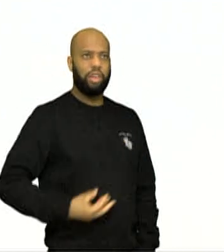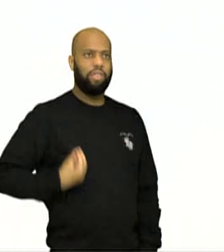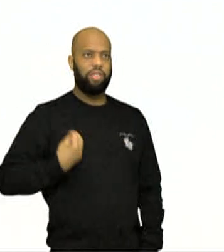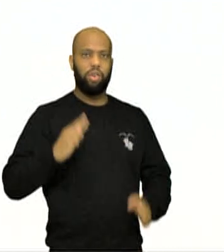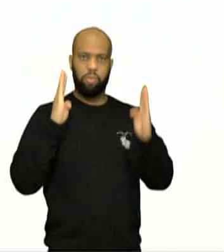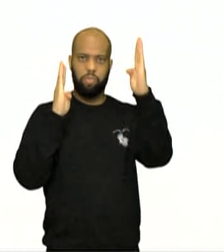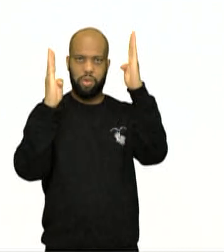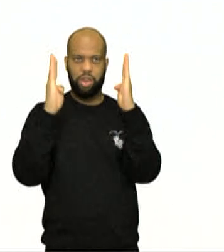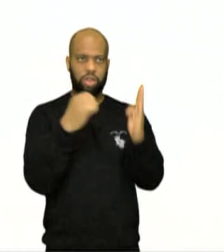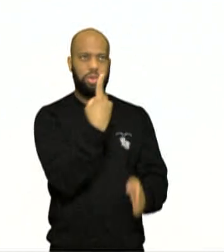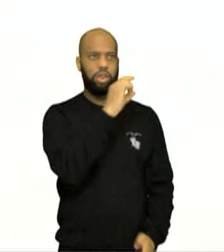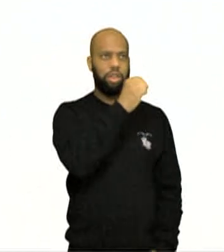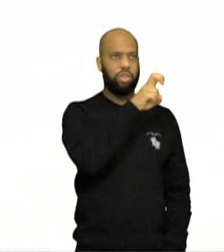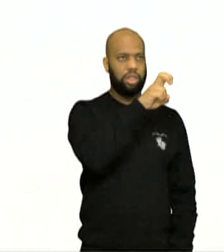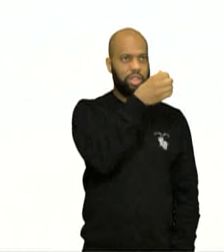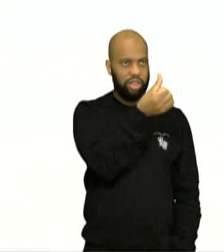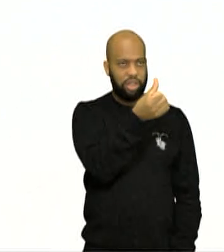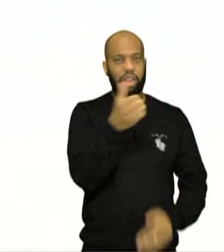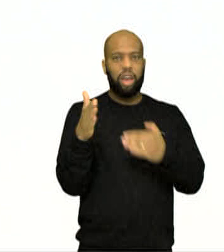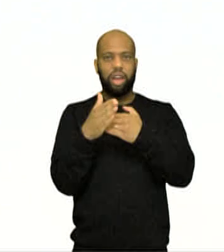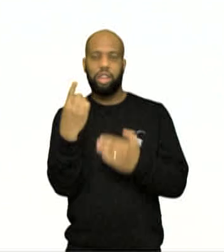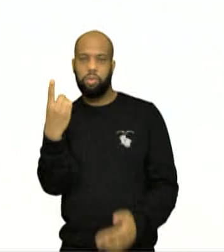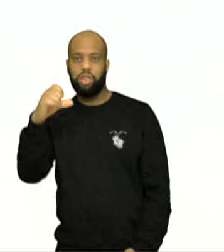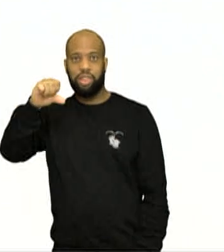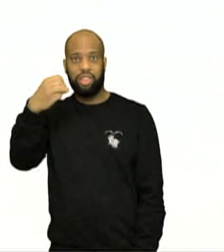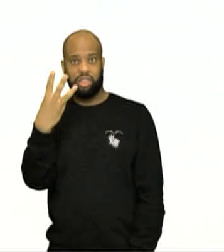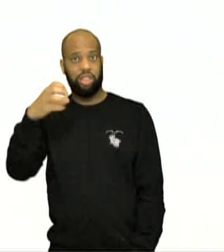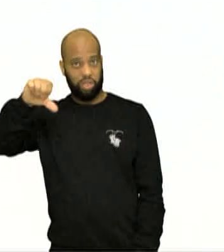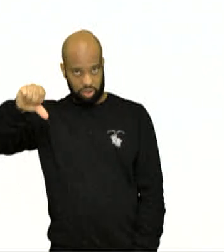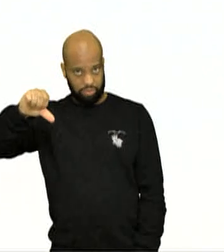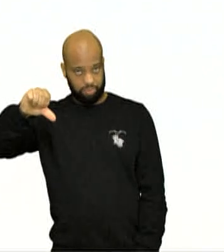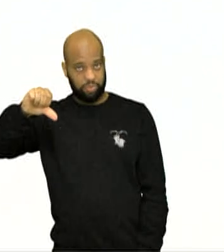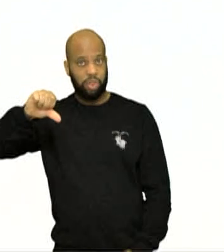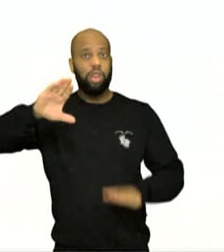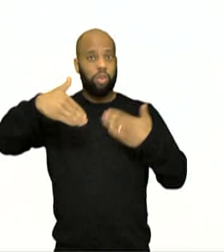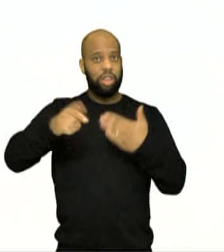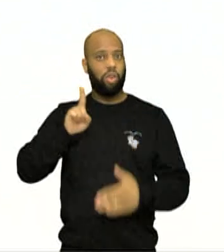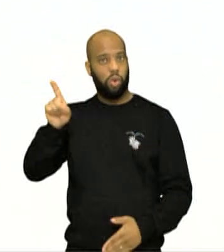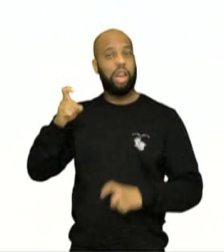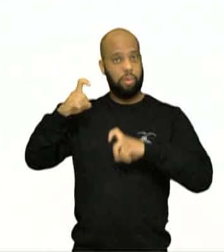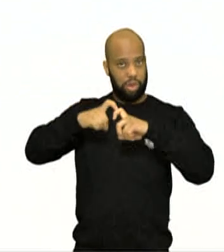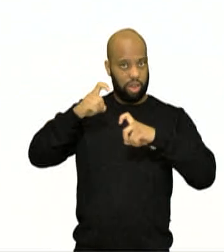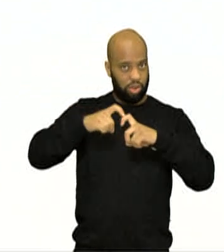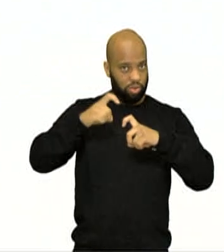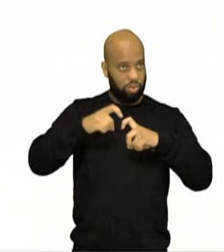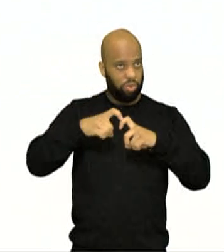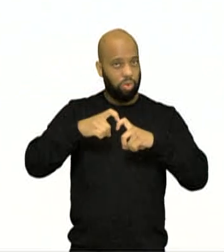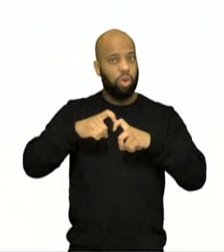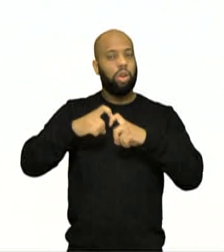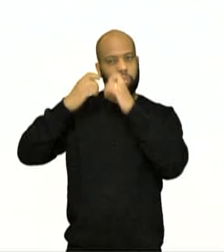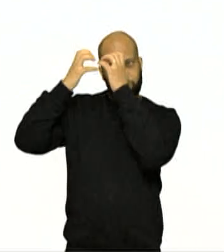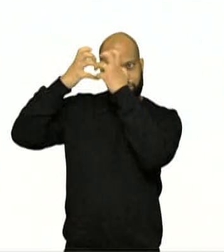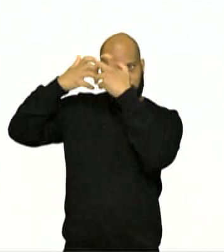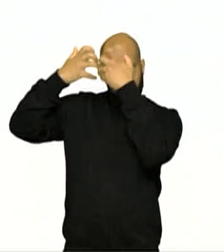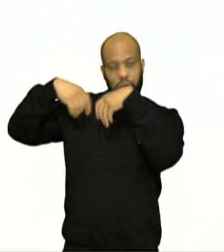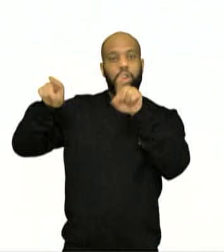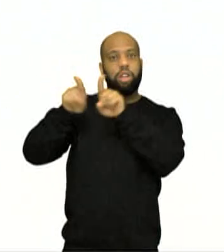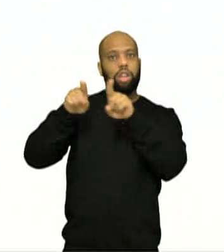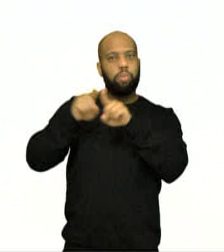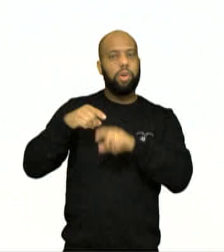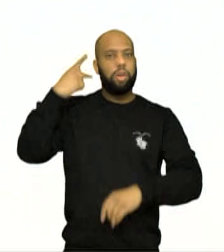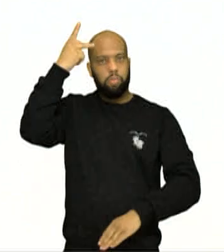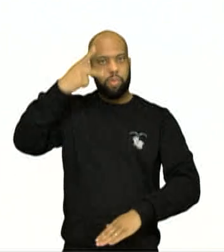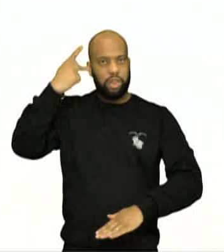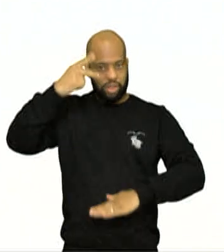entre 1856 e 1939. Foi médico neurologista e